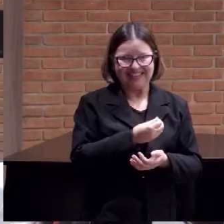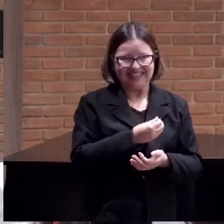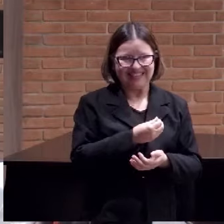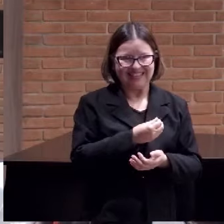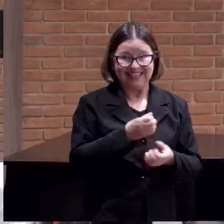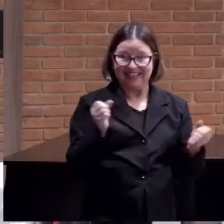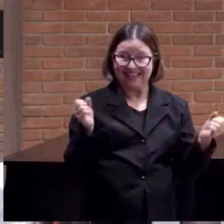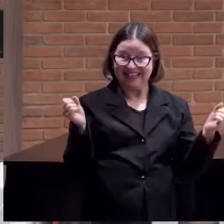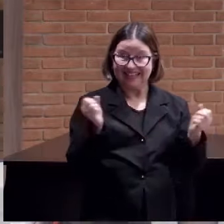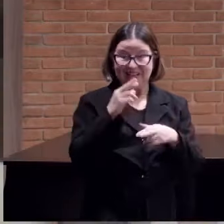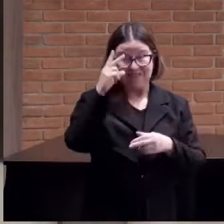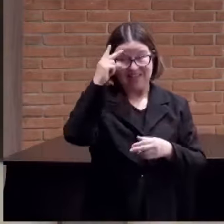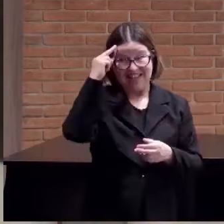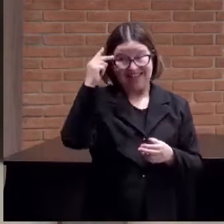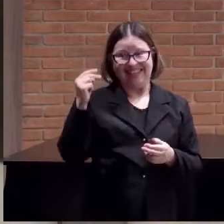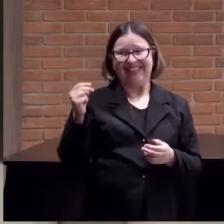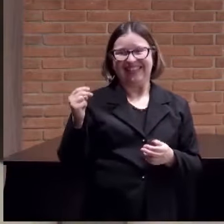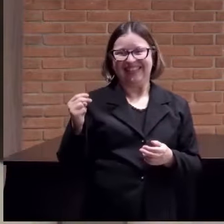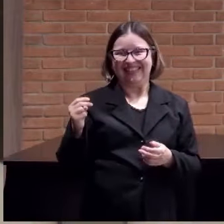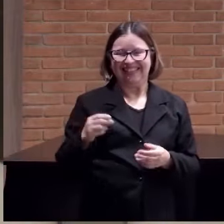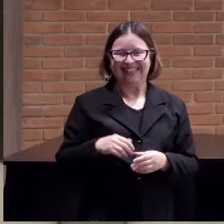uma nova história.